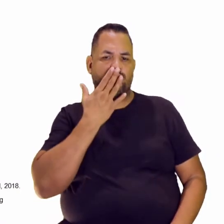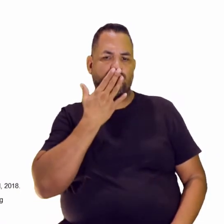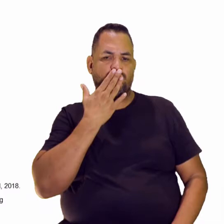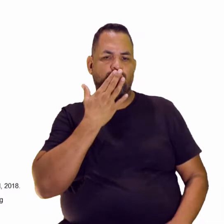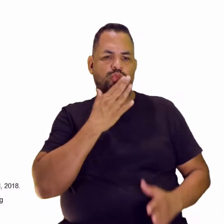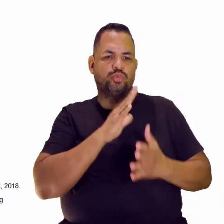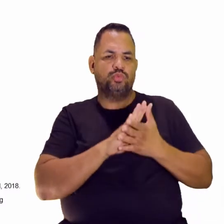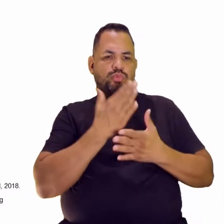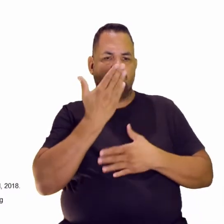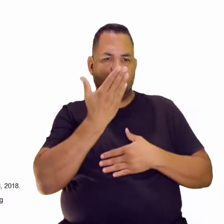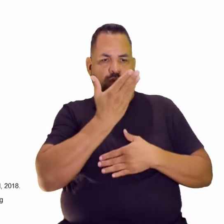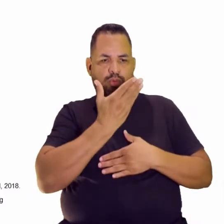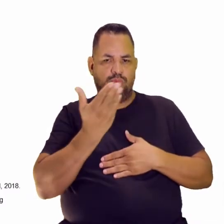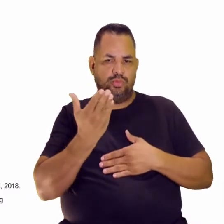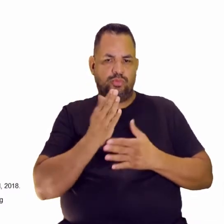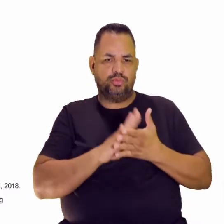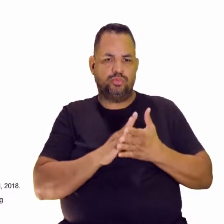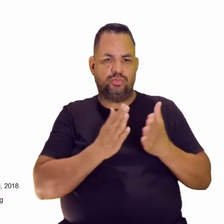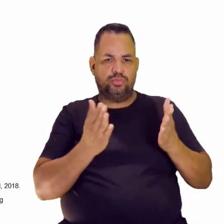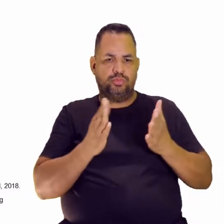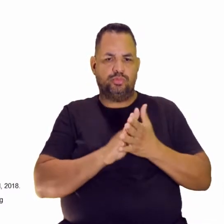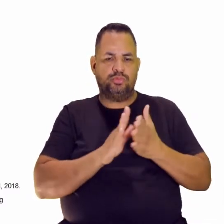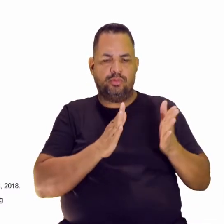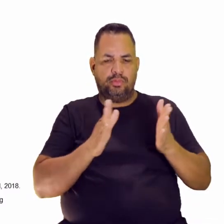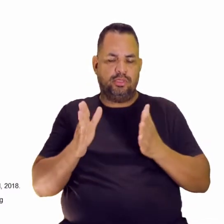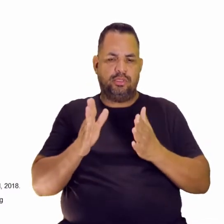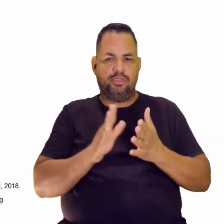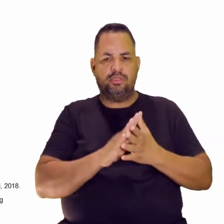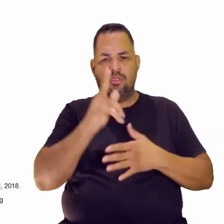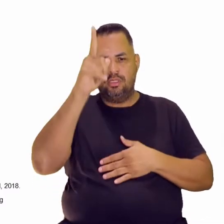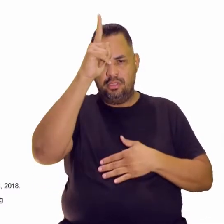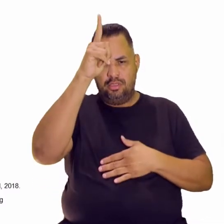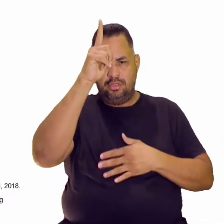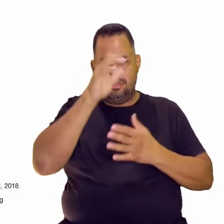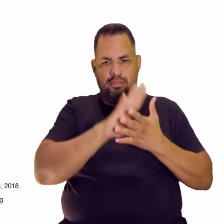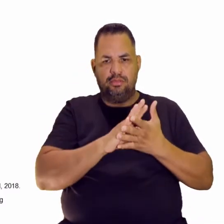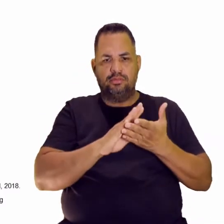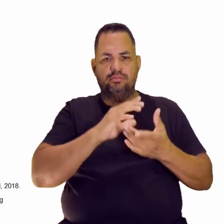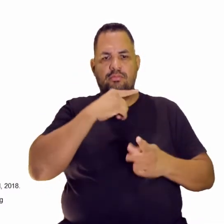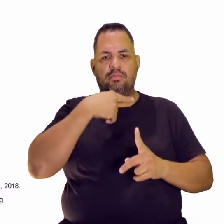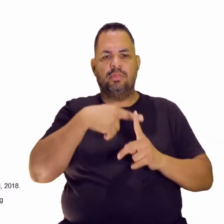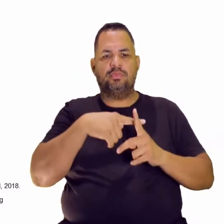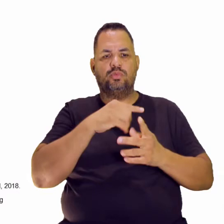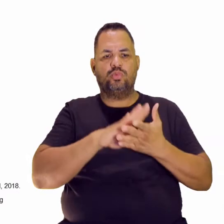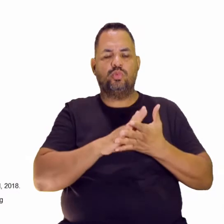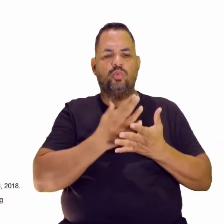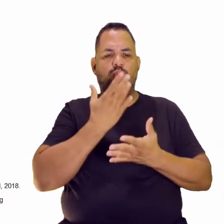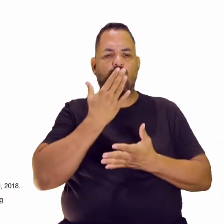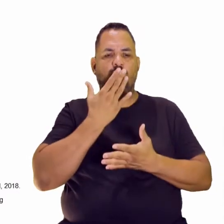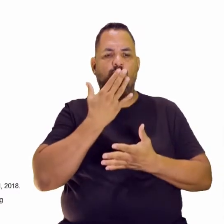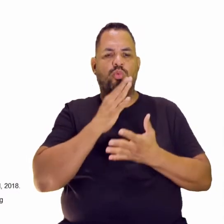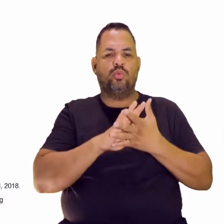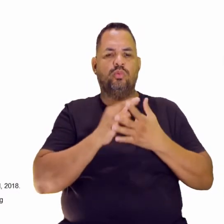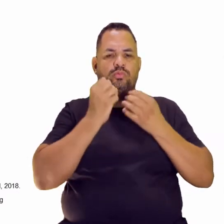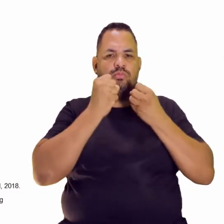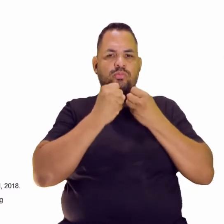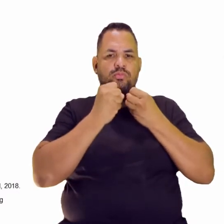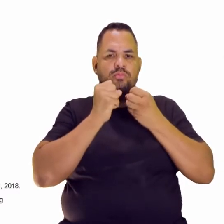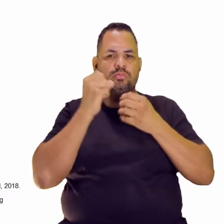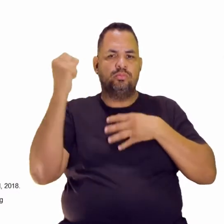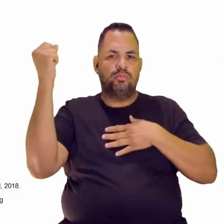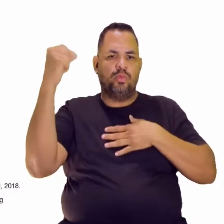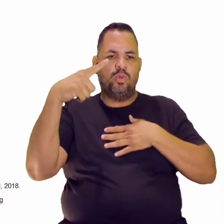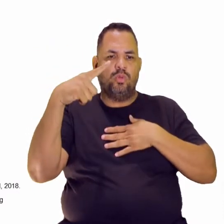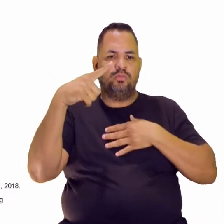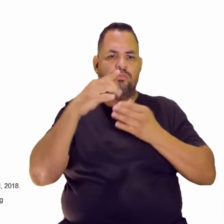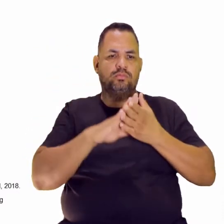período alemão somam-se às cores mais iluminadas. Ele procurou dar um pouco mais de dignidade para